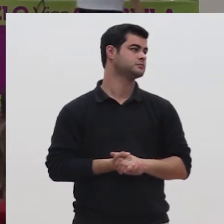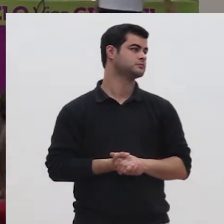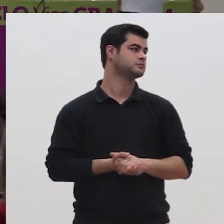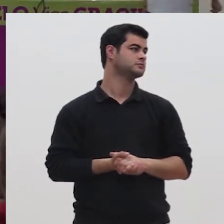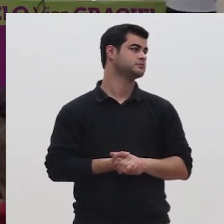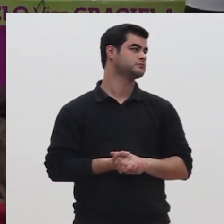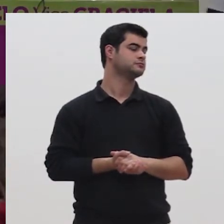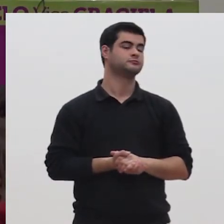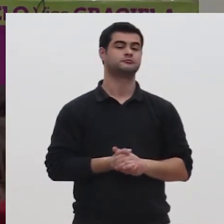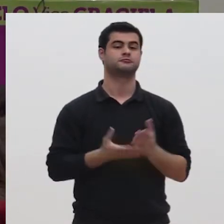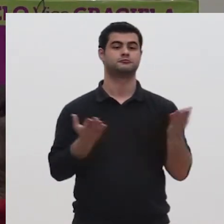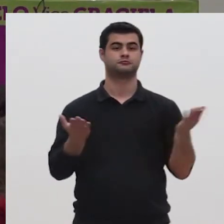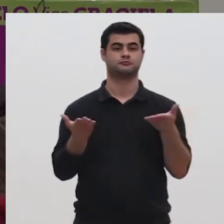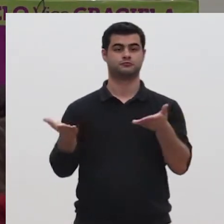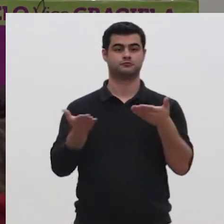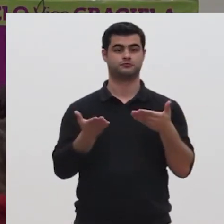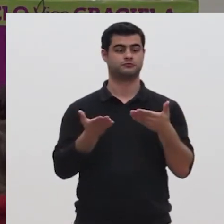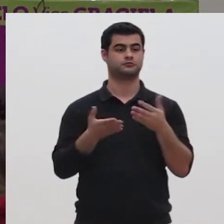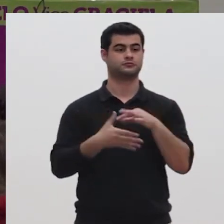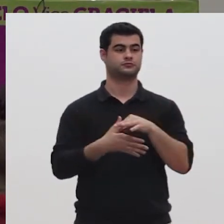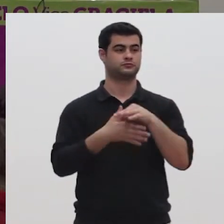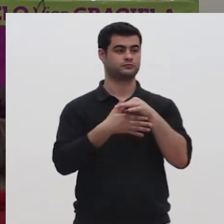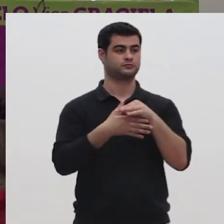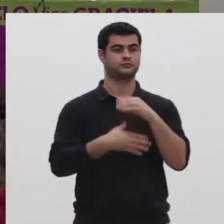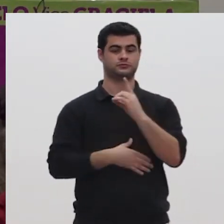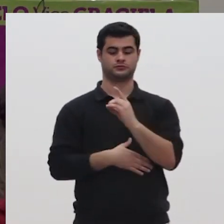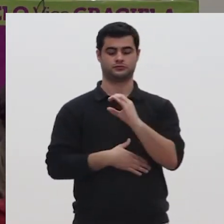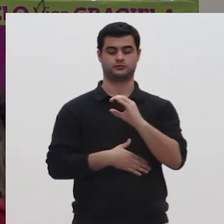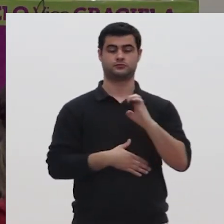Agora chamar o representante do DCE.